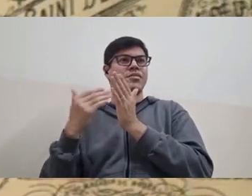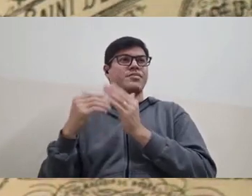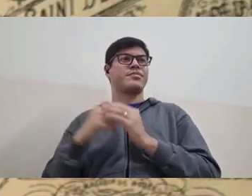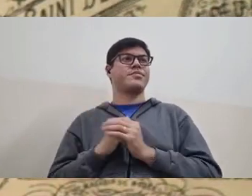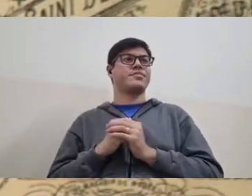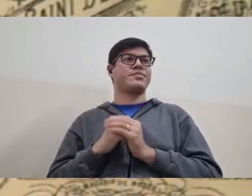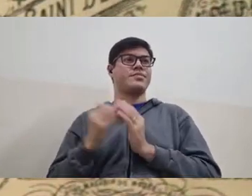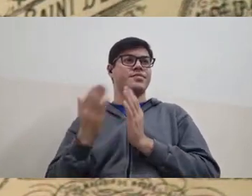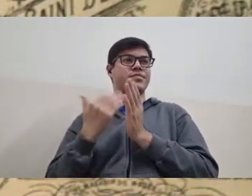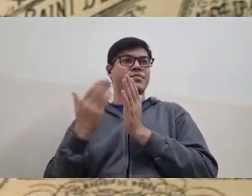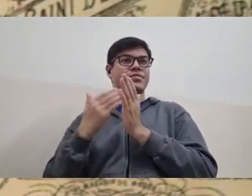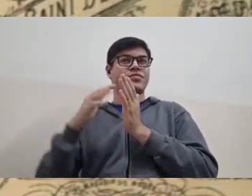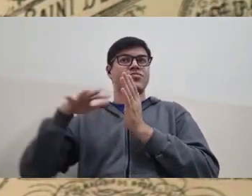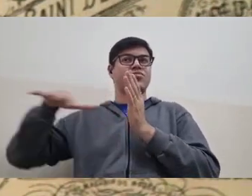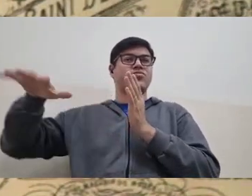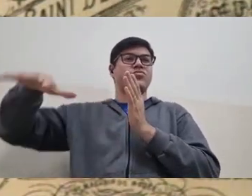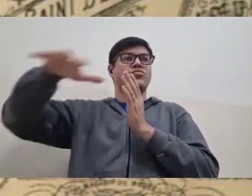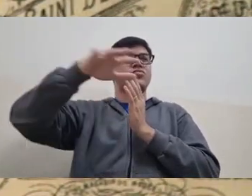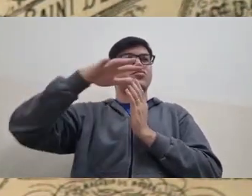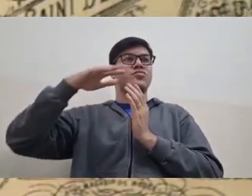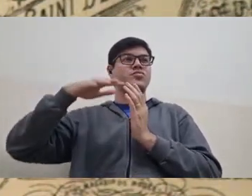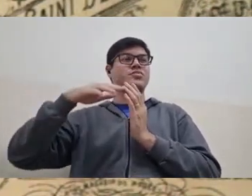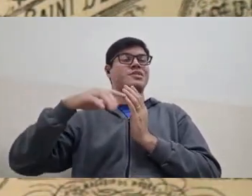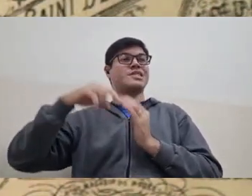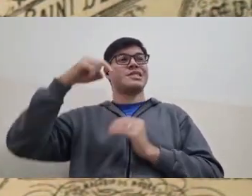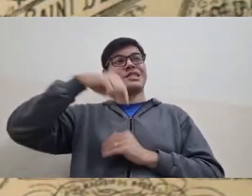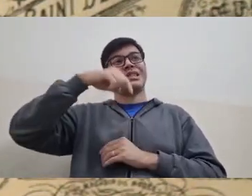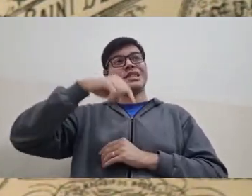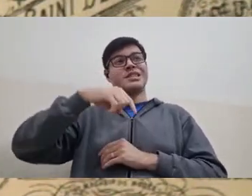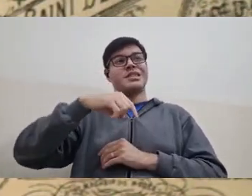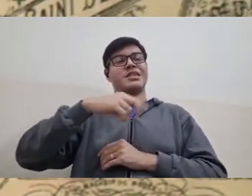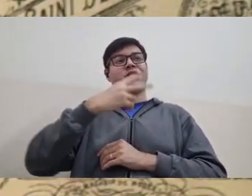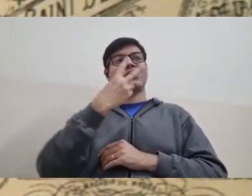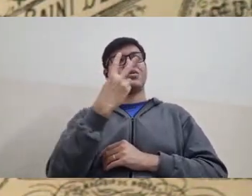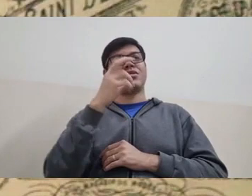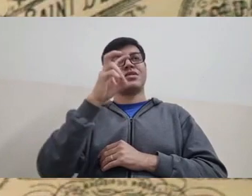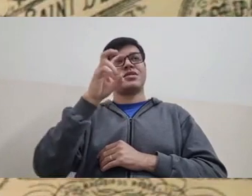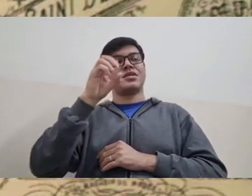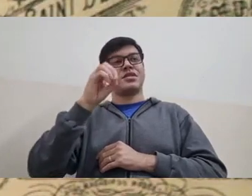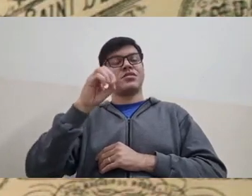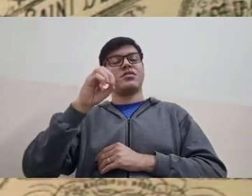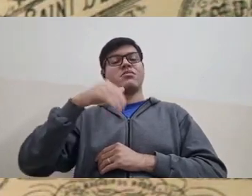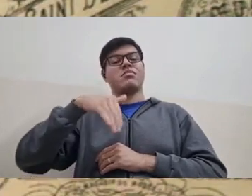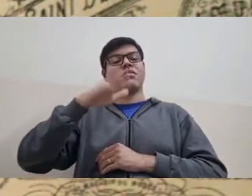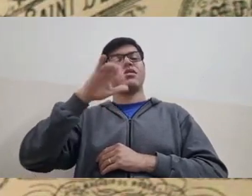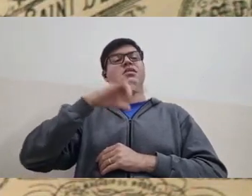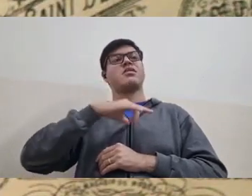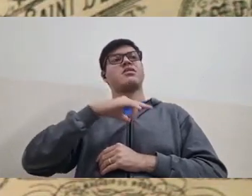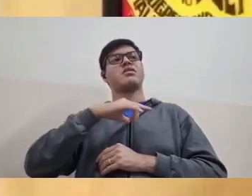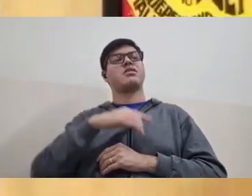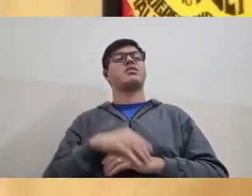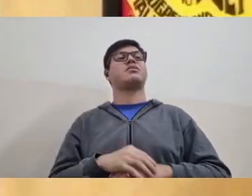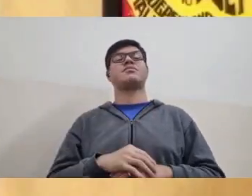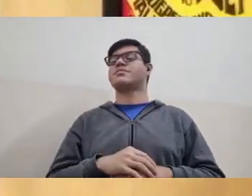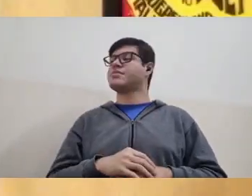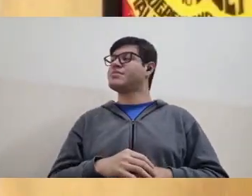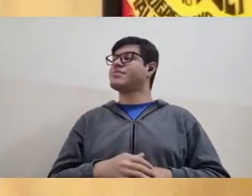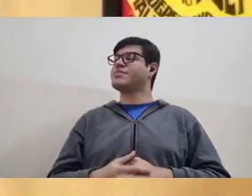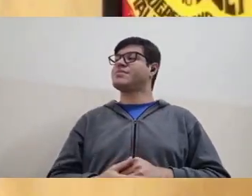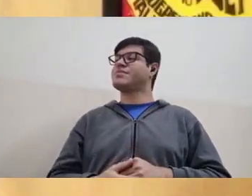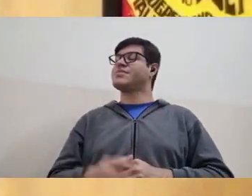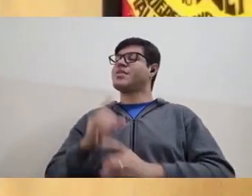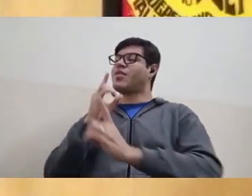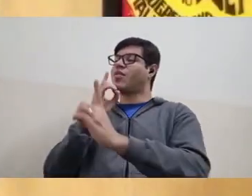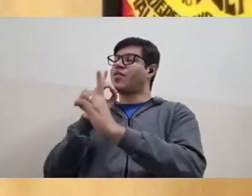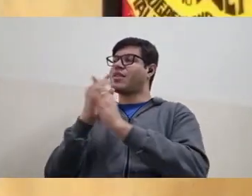dos municípios. Araras tem mais de 250 espécies já vistas no município. Eu encontrei em frente de casa uma